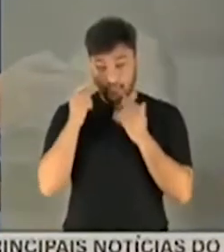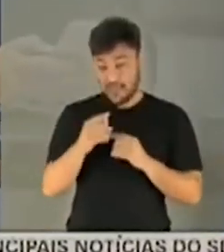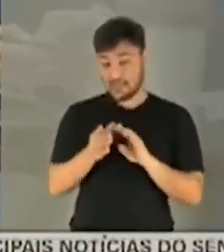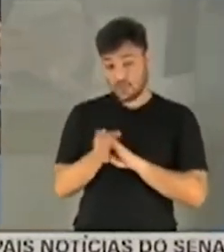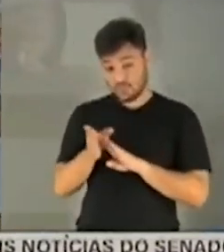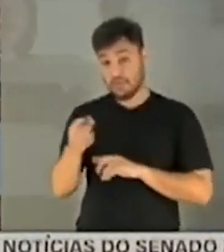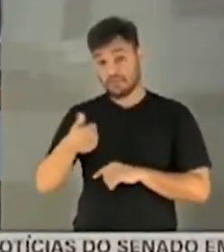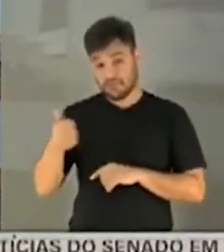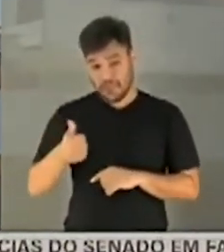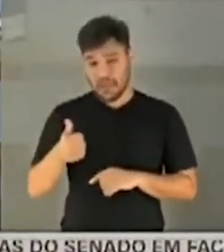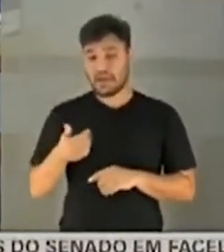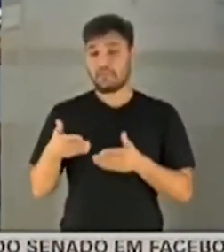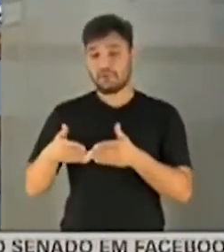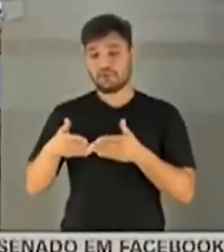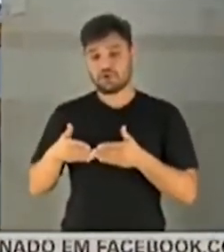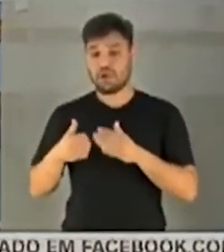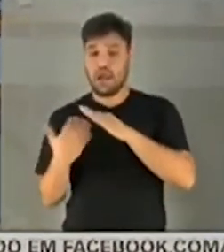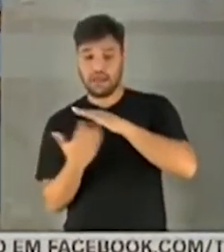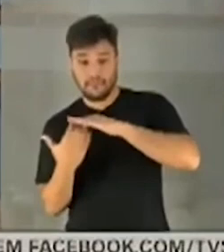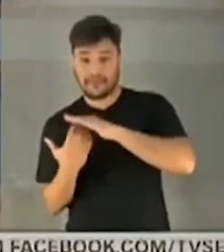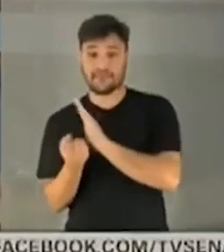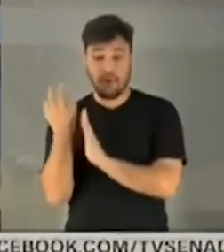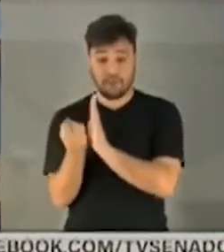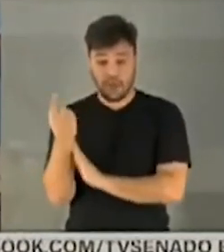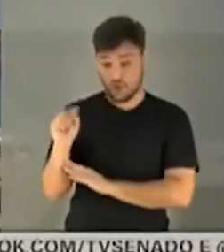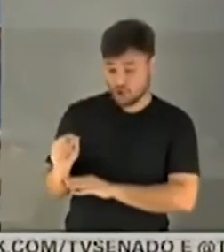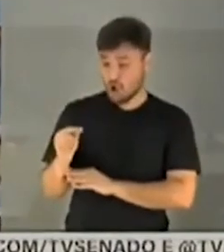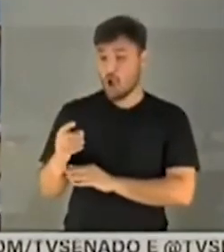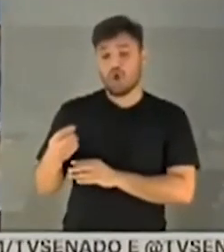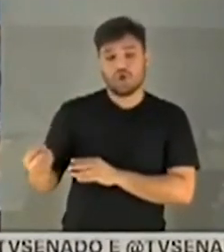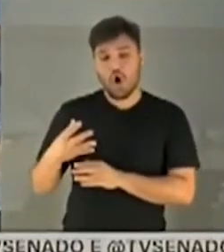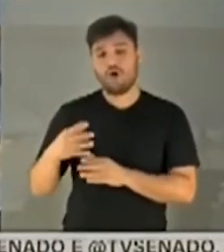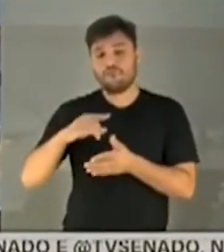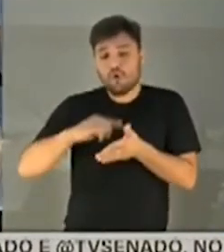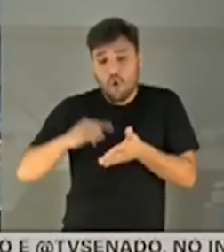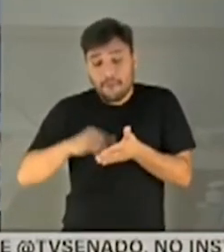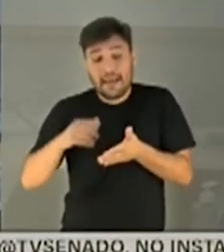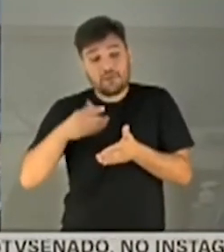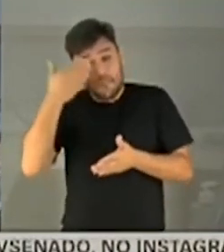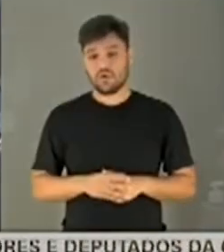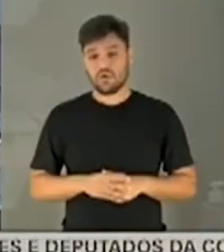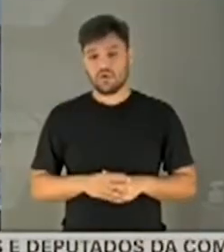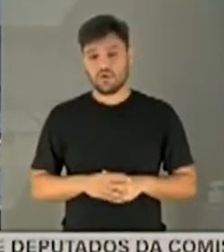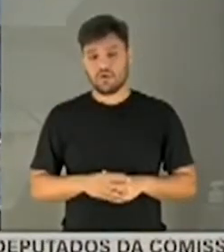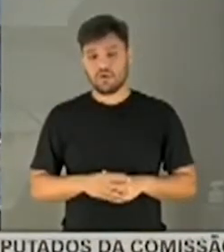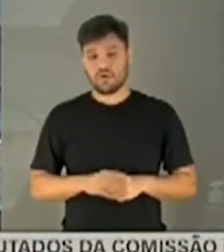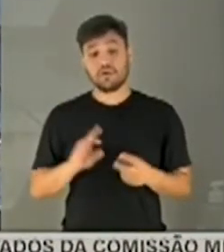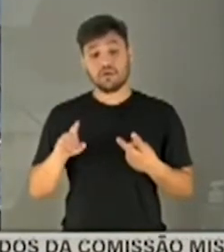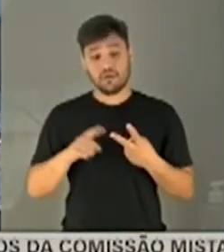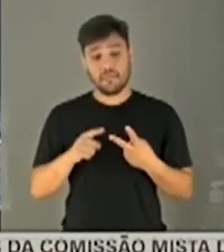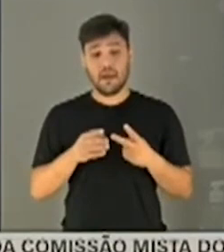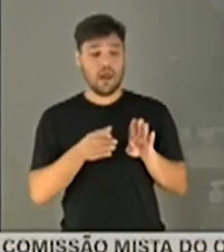recomendações. A primeira, de demandar à empresa fabricante o envio de dados de eficácia e segurança já disponíveis. E a segunda,